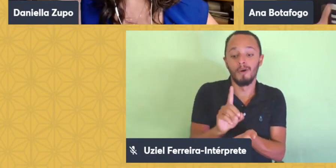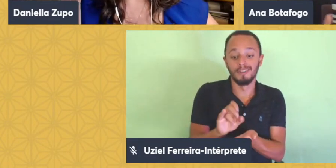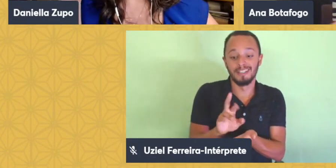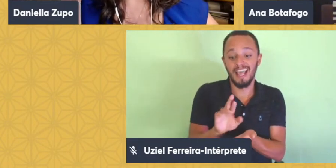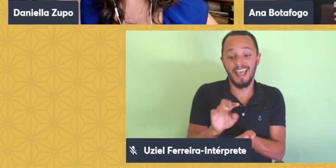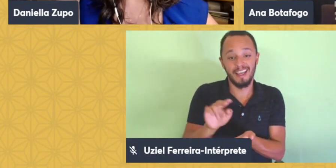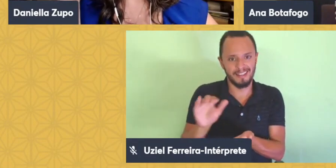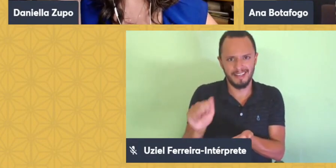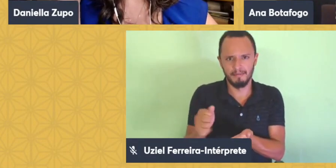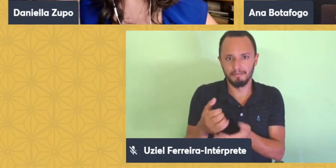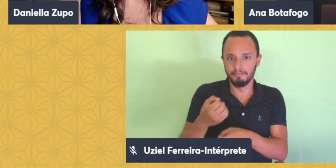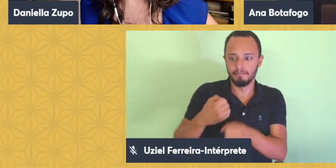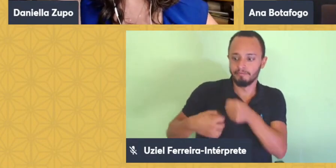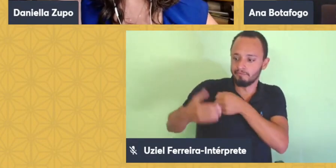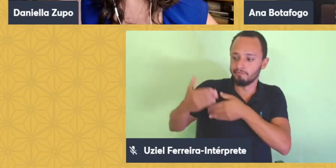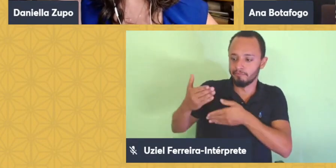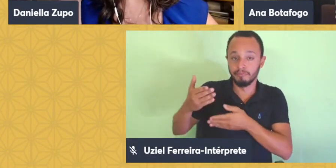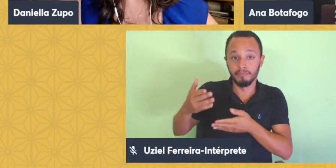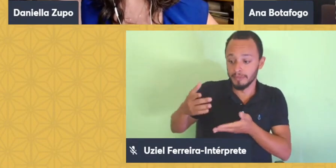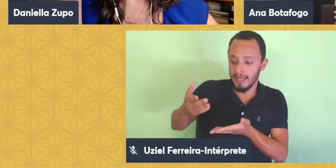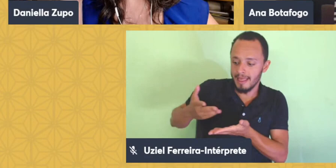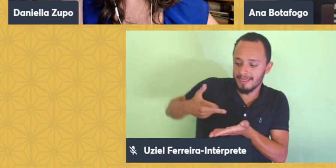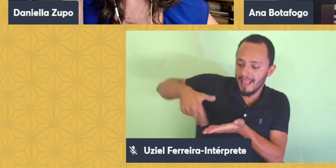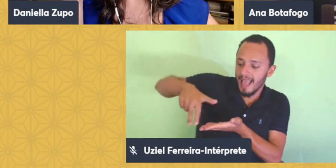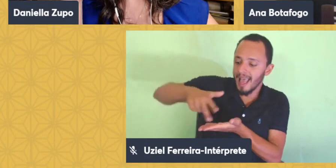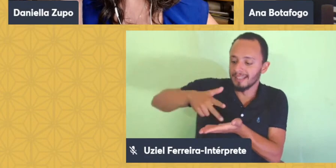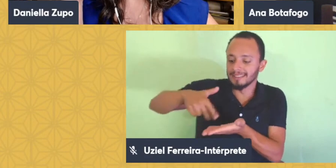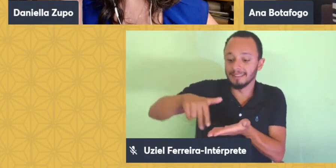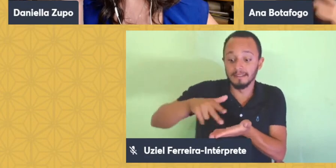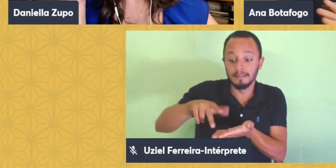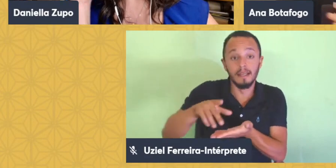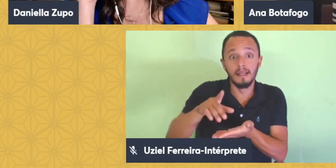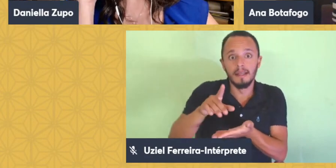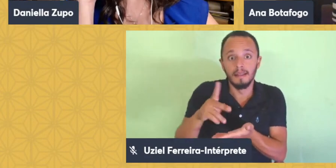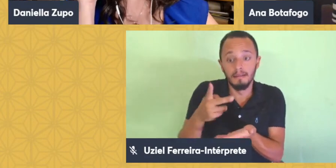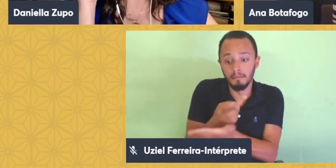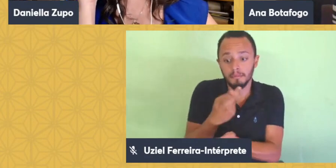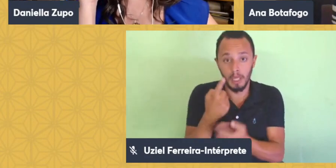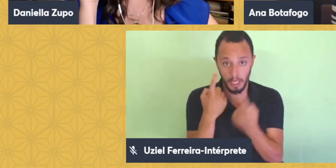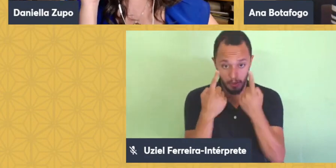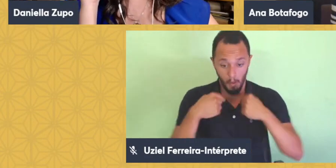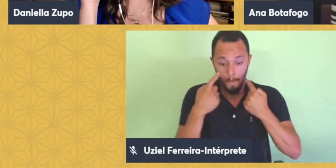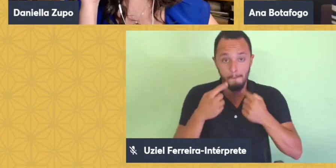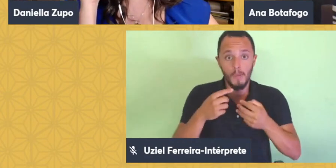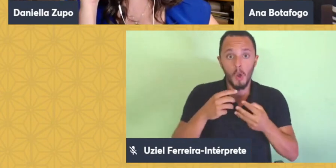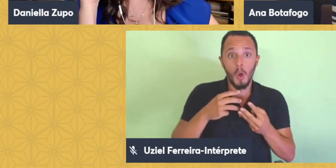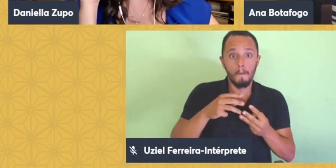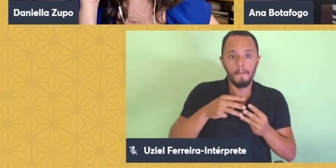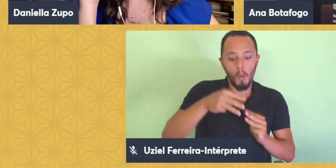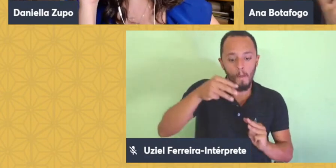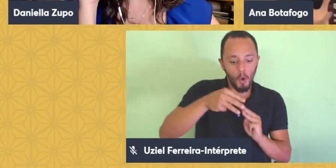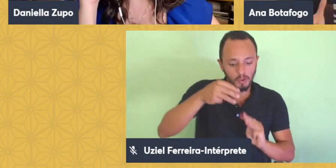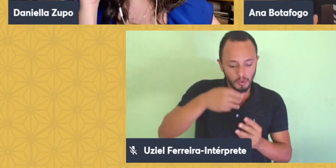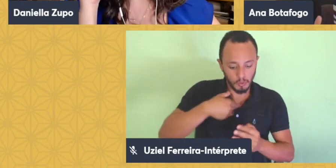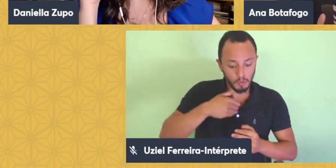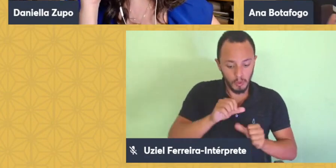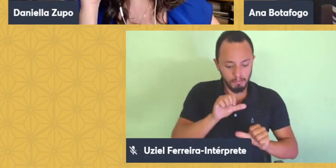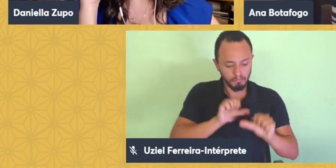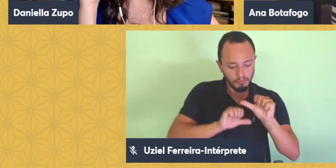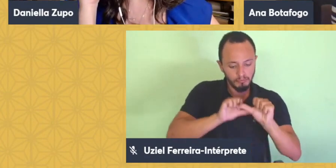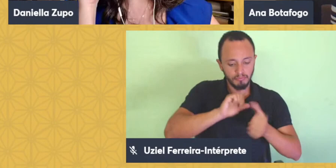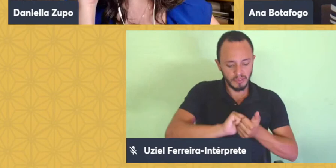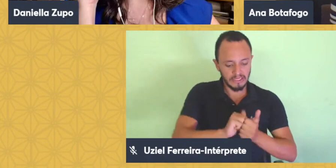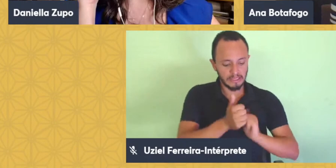bem mas já era um descanso do meu dia a dia enfim Então agora eu acho que sim as pessoas